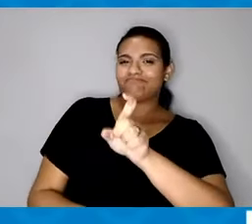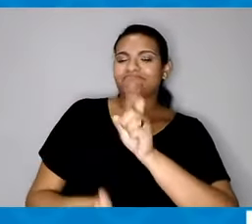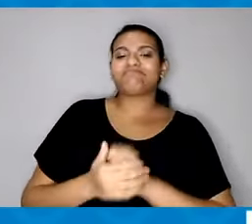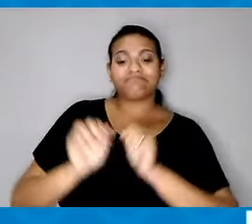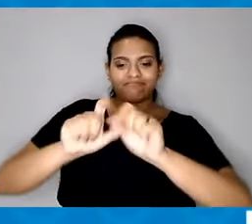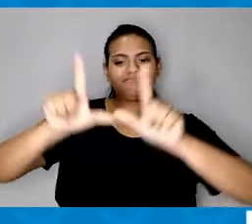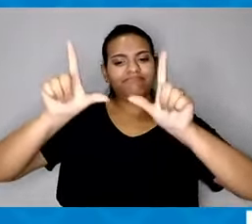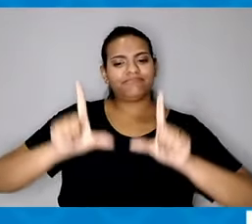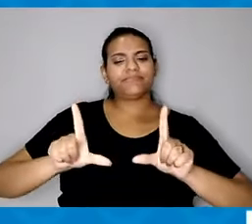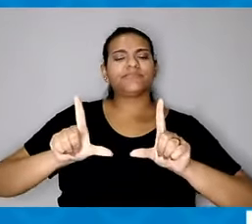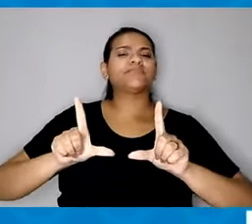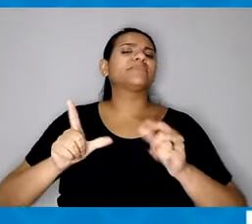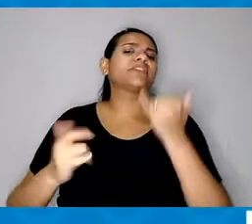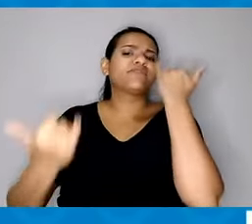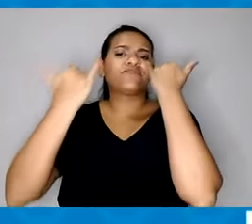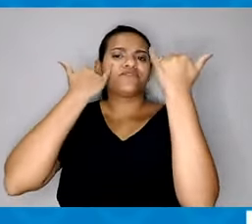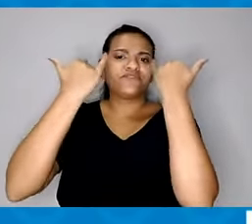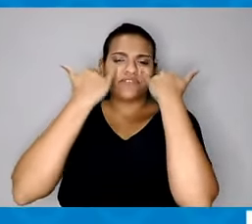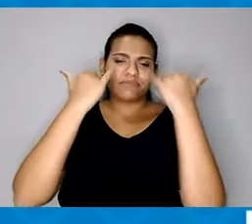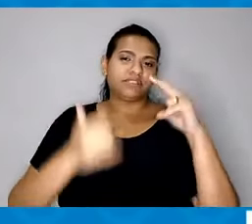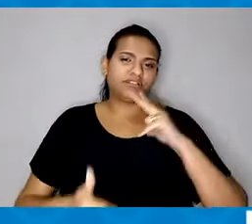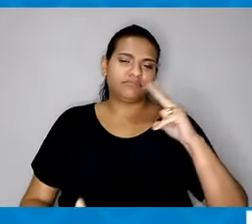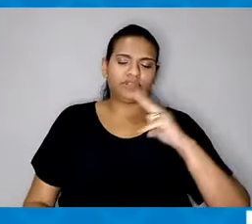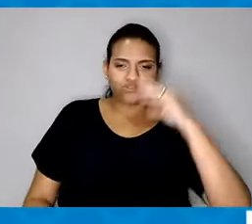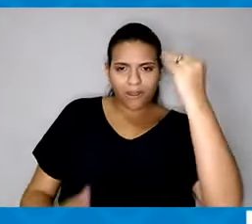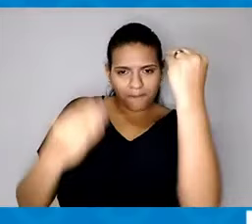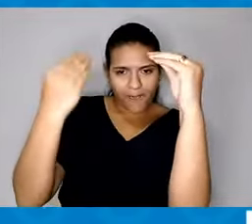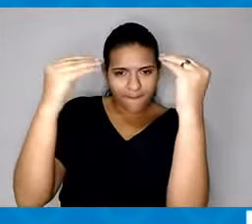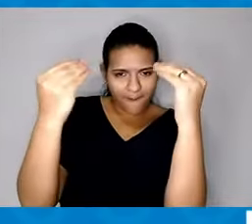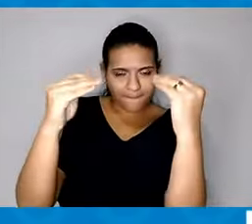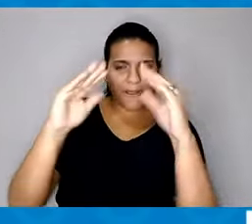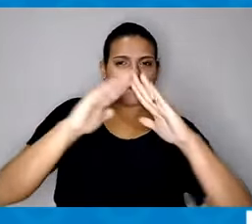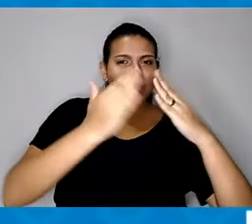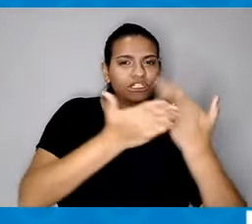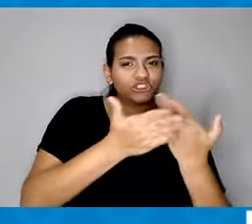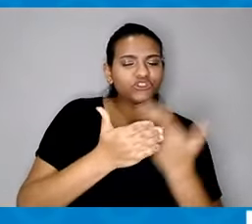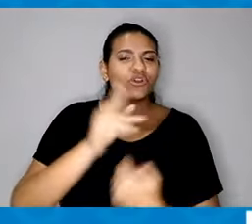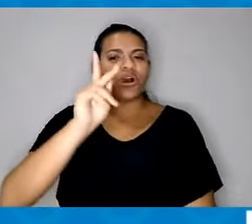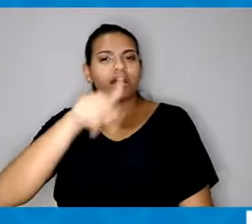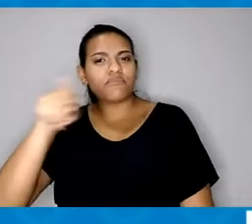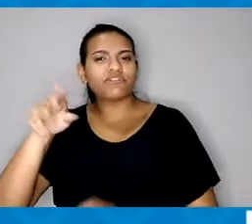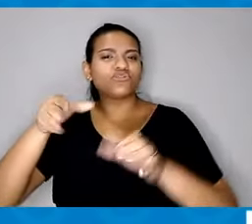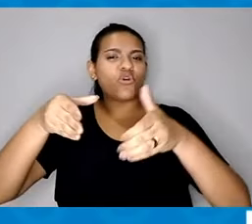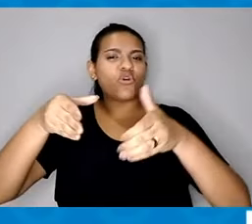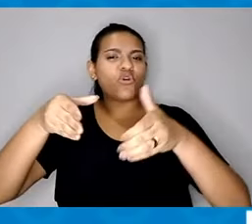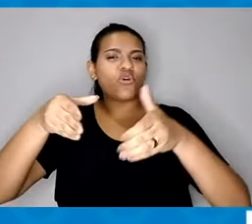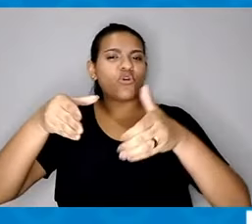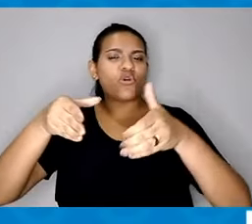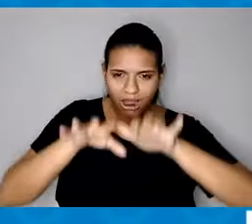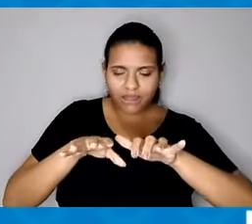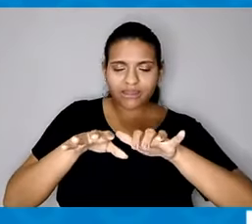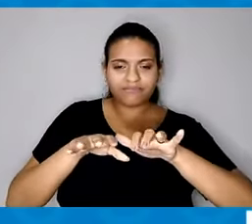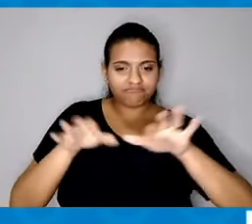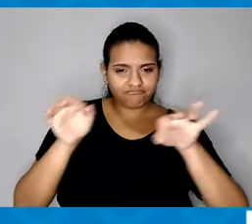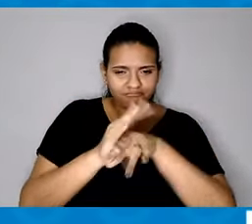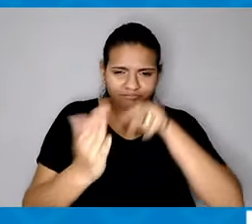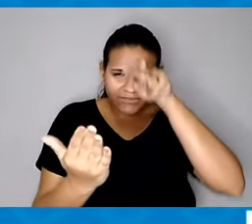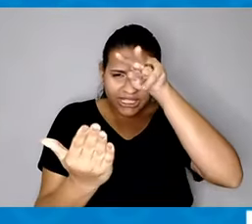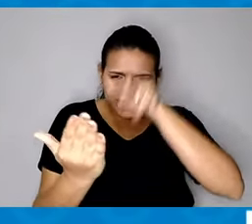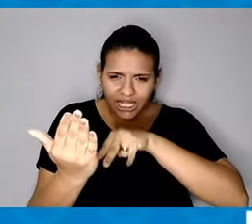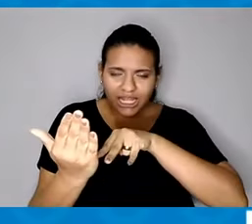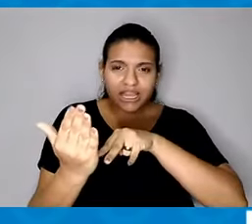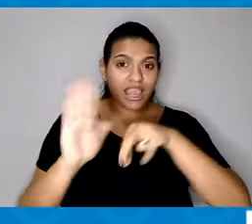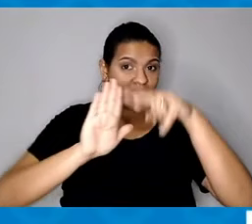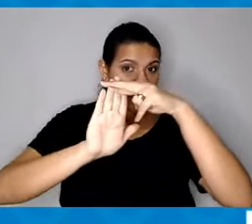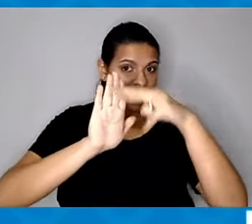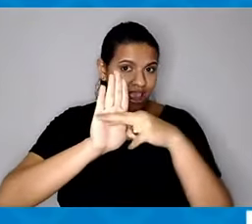orientador, informe os dados da sua escola e preencha os dados da equipe. Não deixe de ler e concordar com todo o regulamento e o termo de